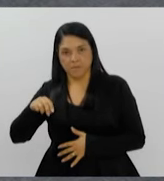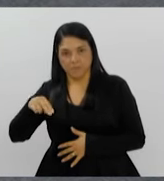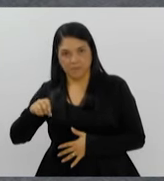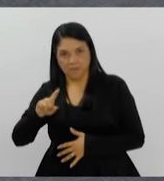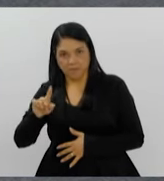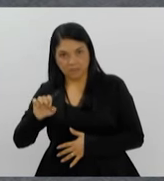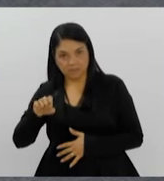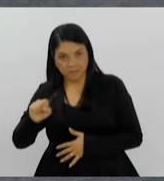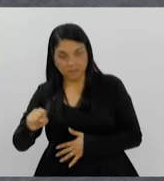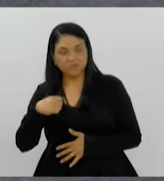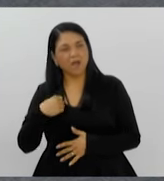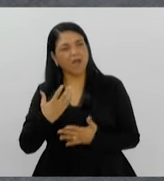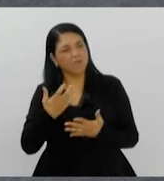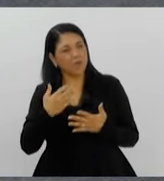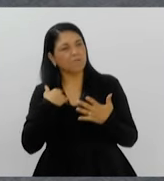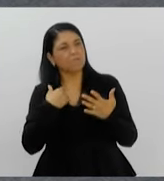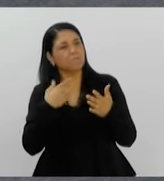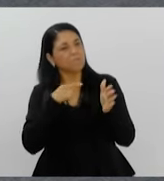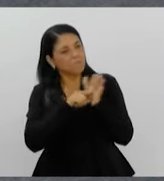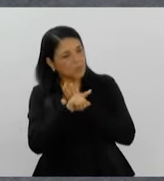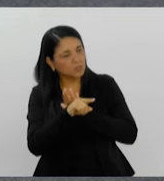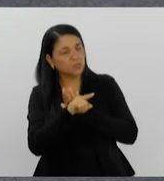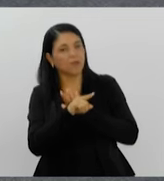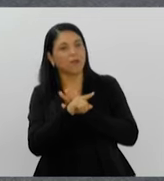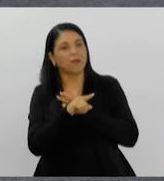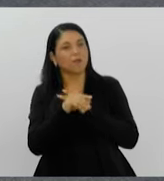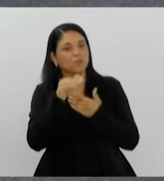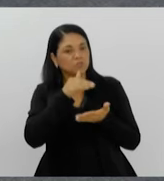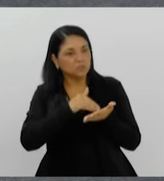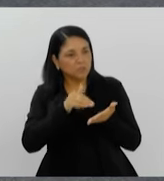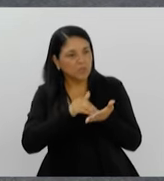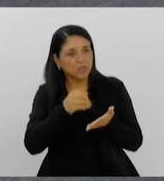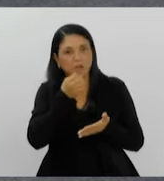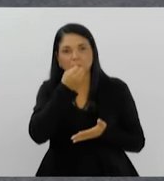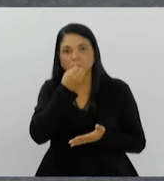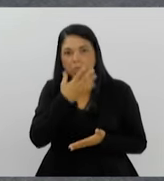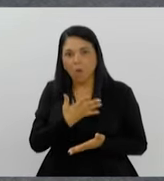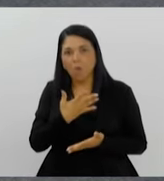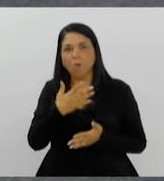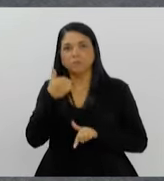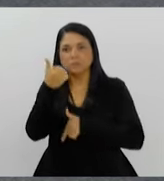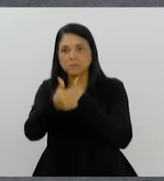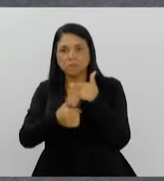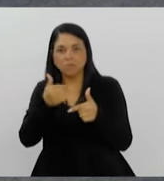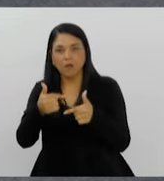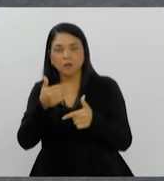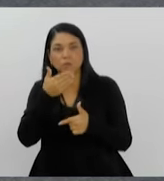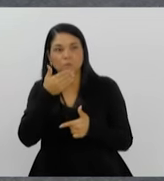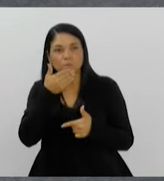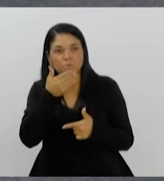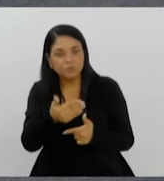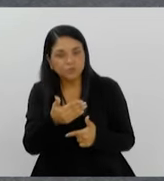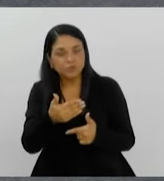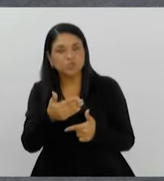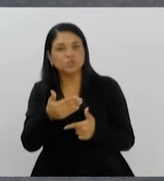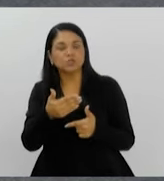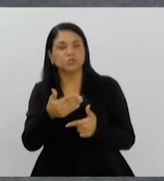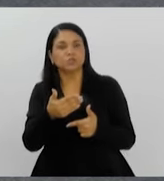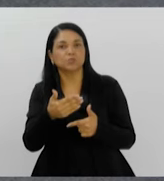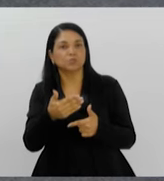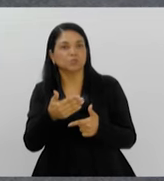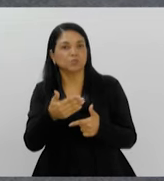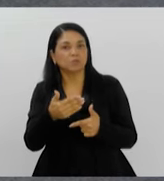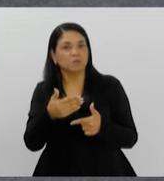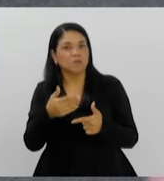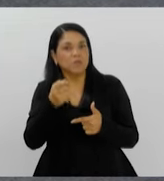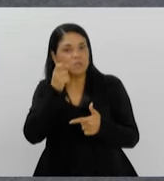por trocar um secretário tão bom e tudo que eu fiz de pedido a ele foi coisas republicanas